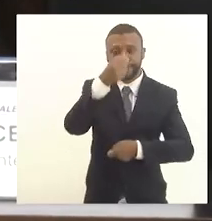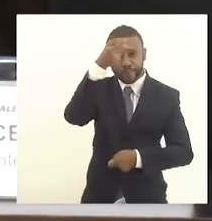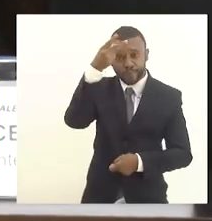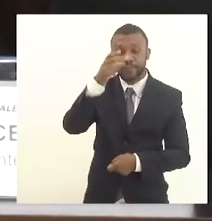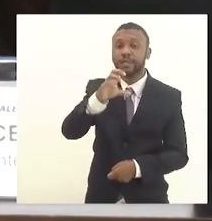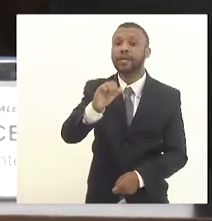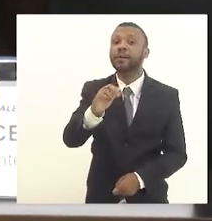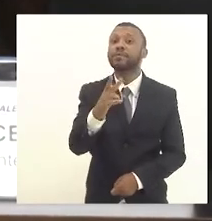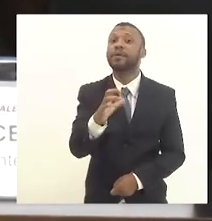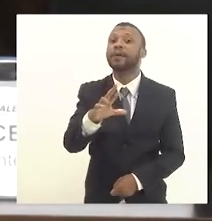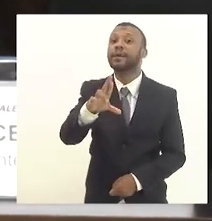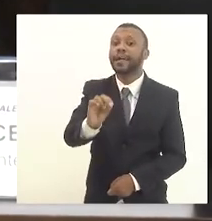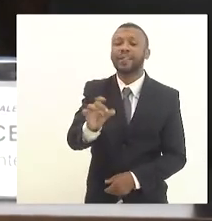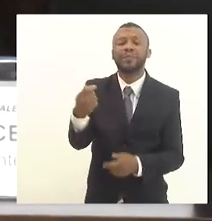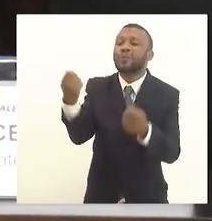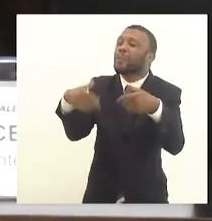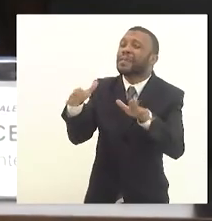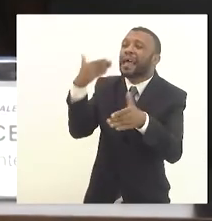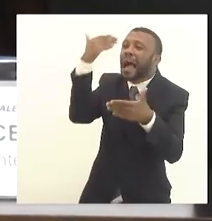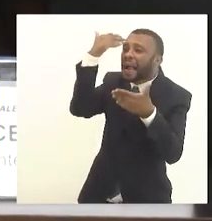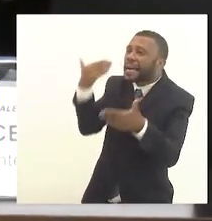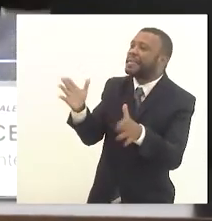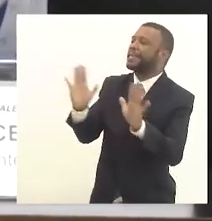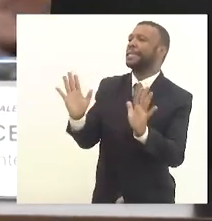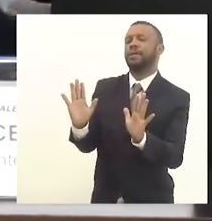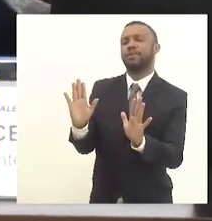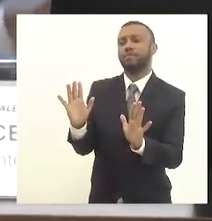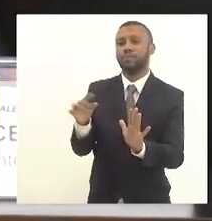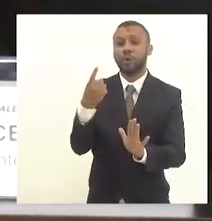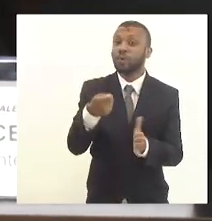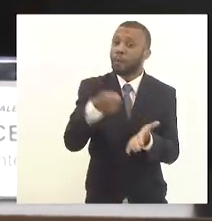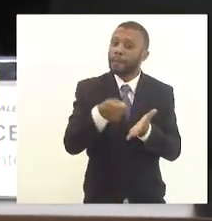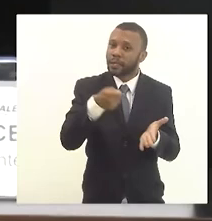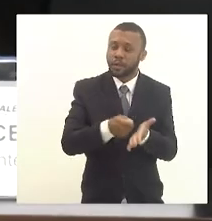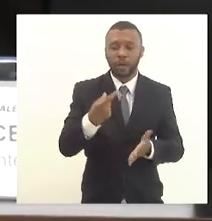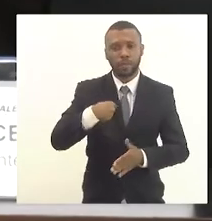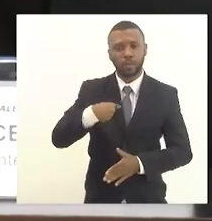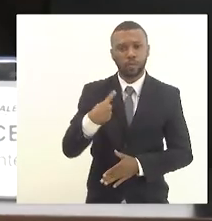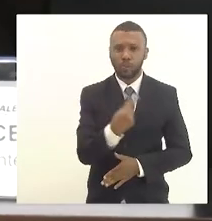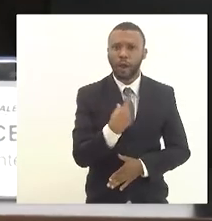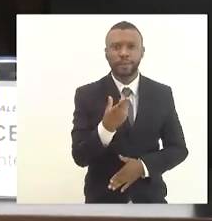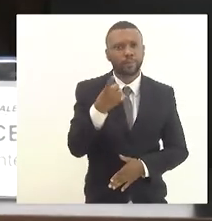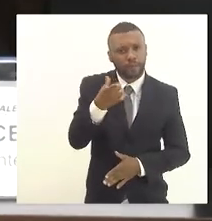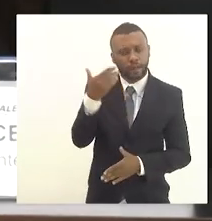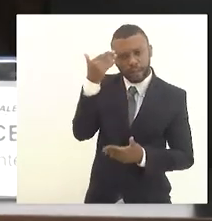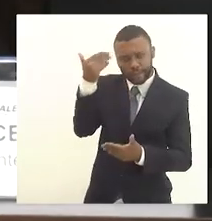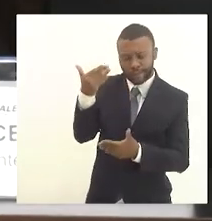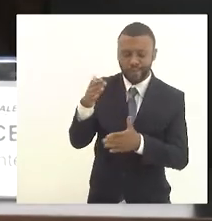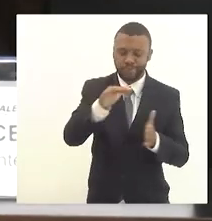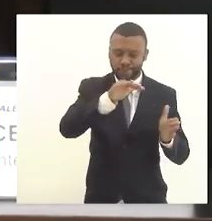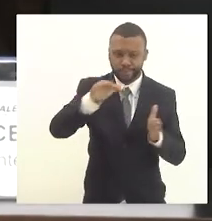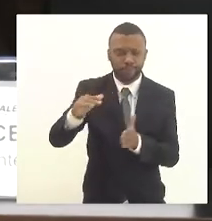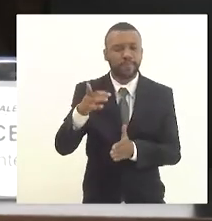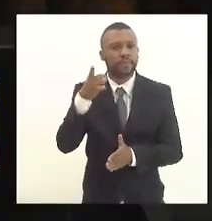agradecer nada, Renato. Quem tem que agradecer somos nós aqui, isso é obrigação nossa, tá bom? Deputado Luiz Paulo.